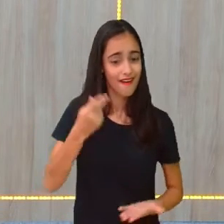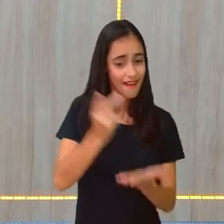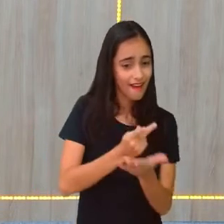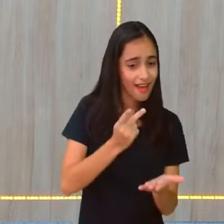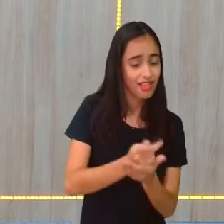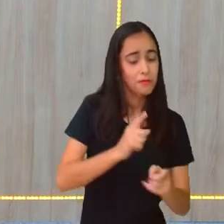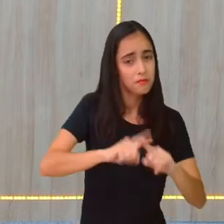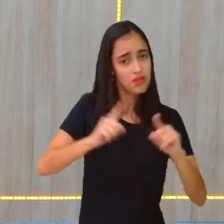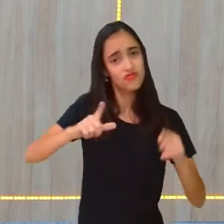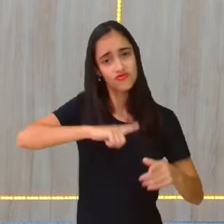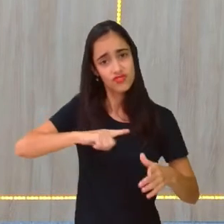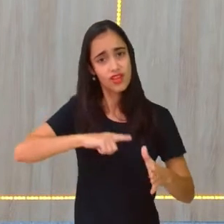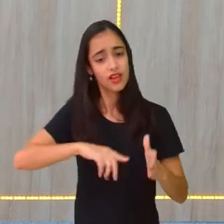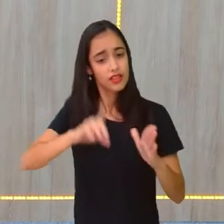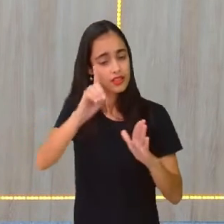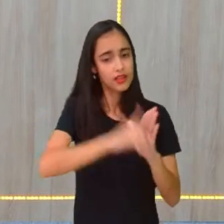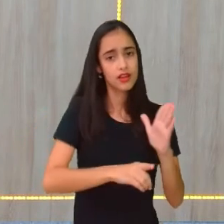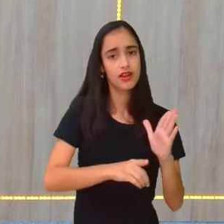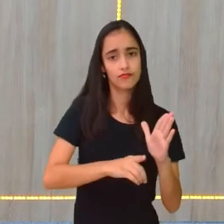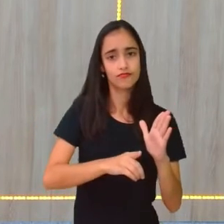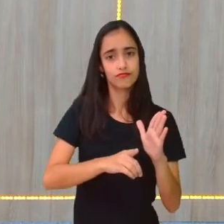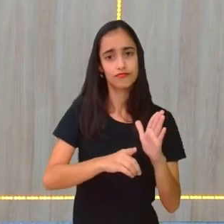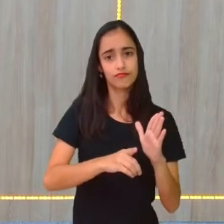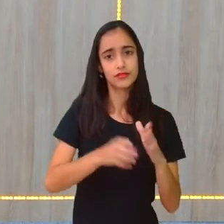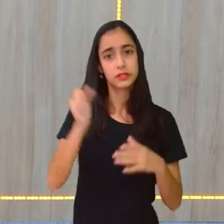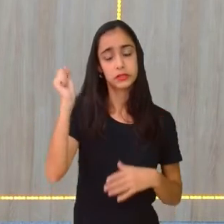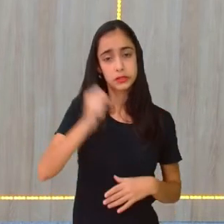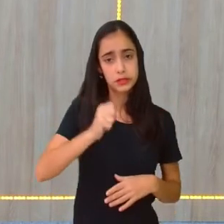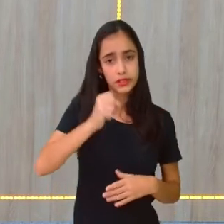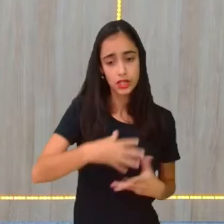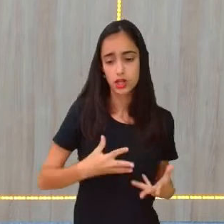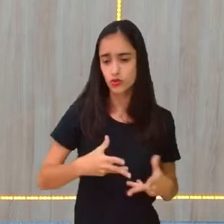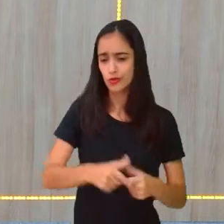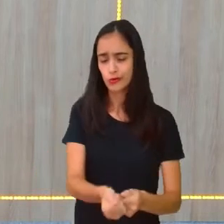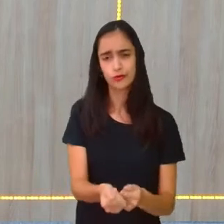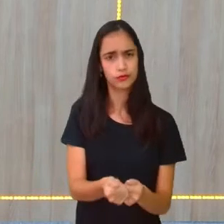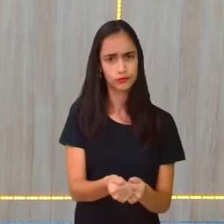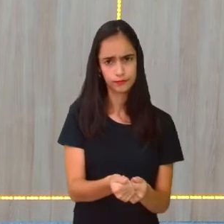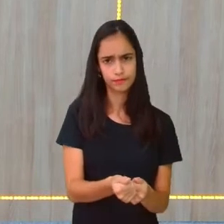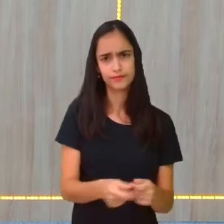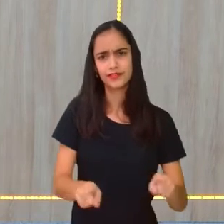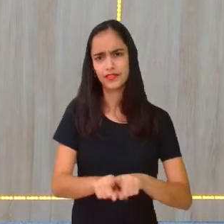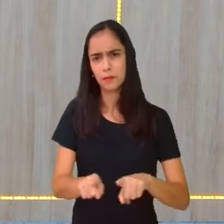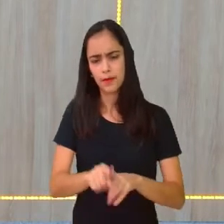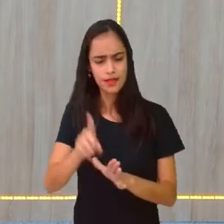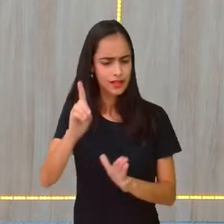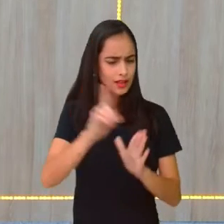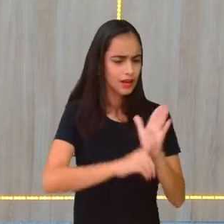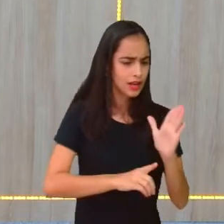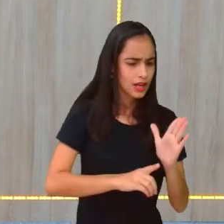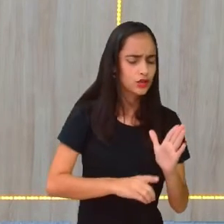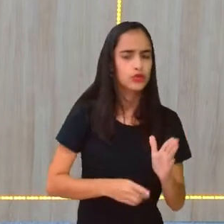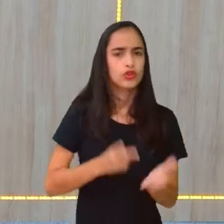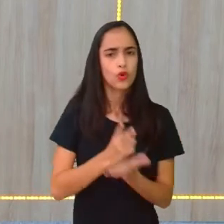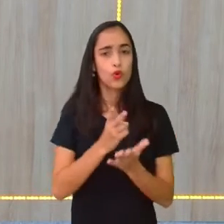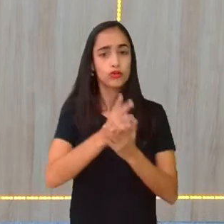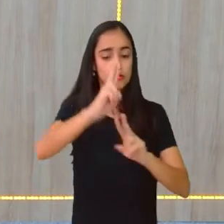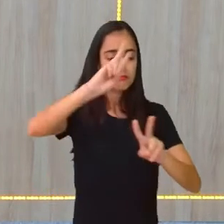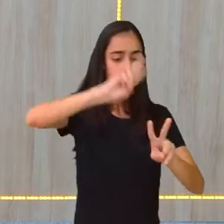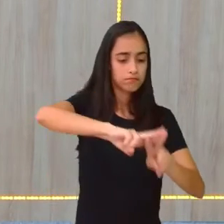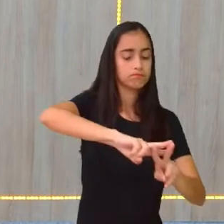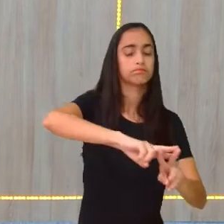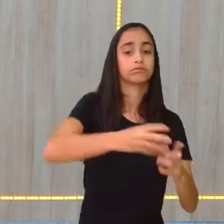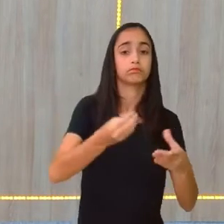a um julgamento justo. E tem direito, né, a cumprir a sua pena com o rigor, com todo o rigor